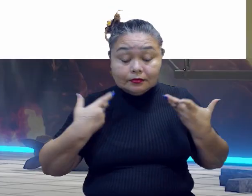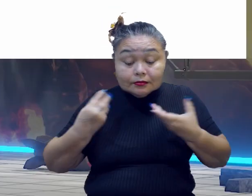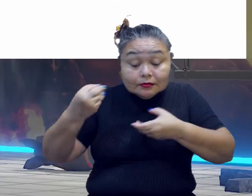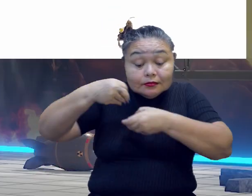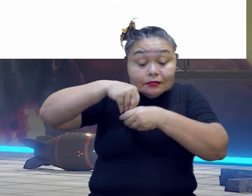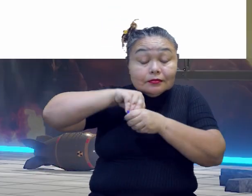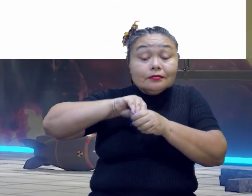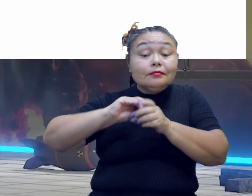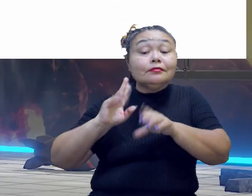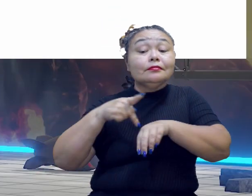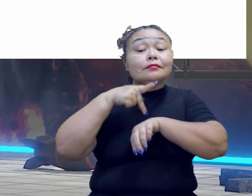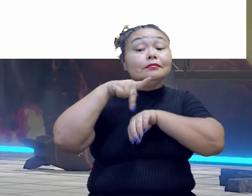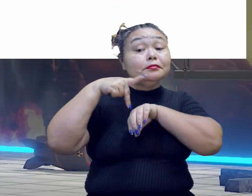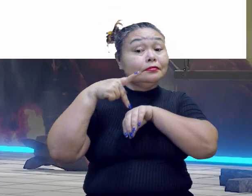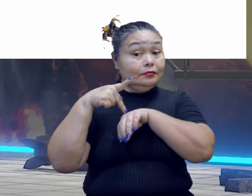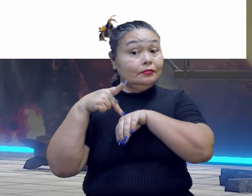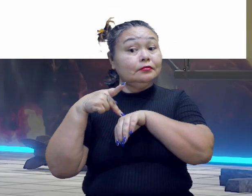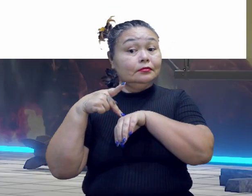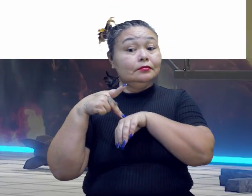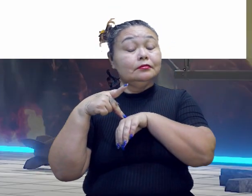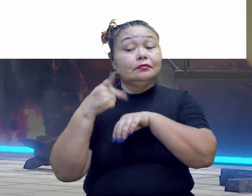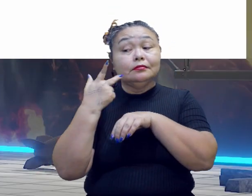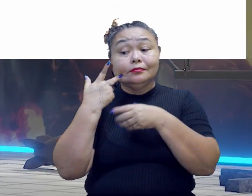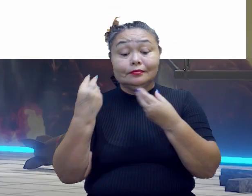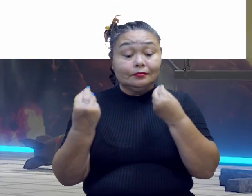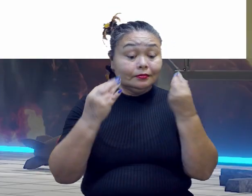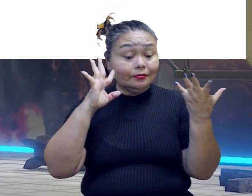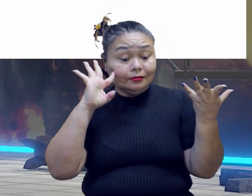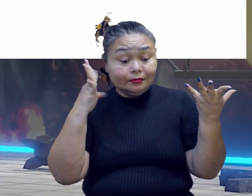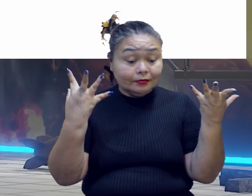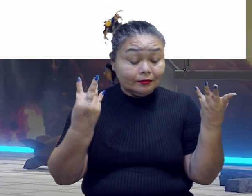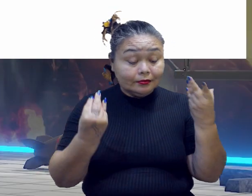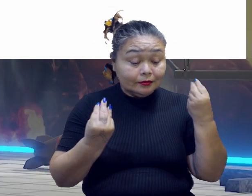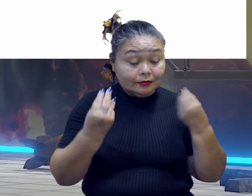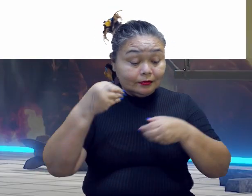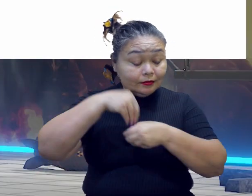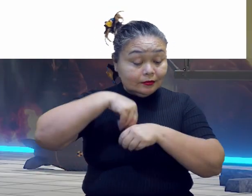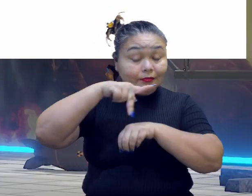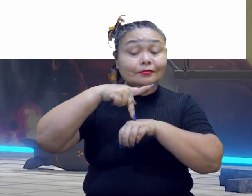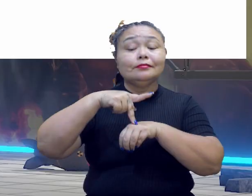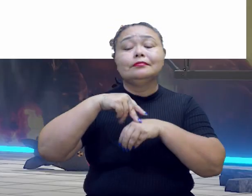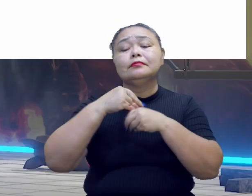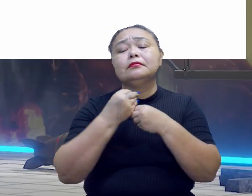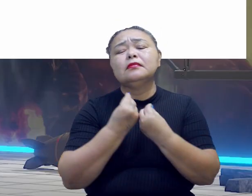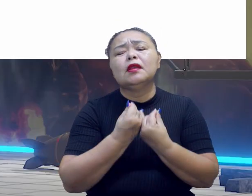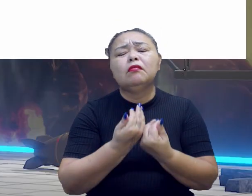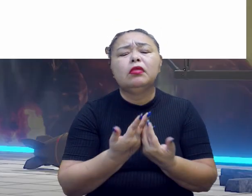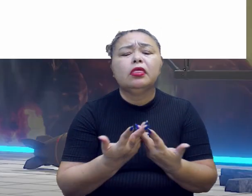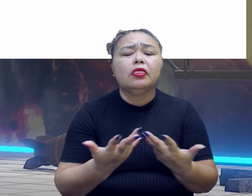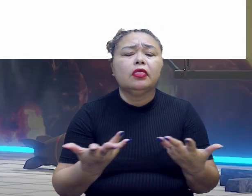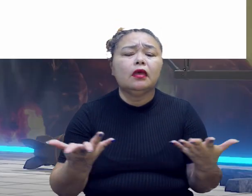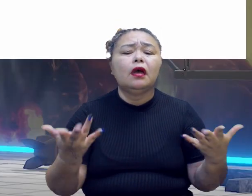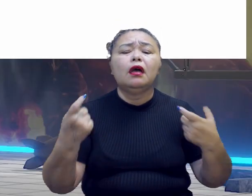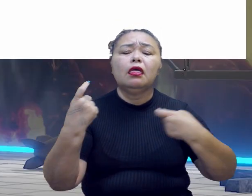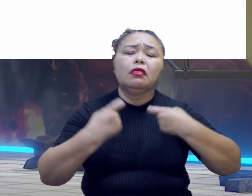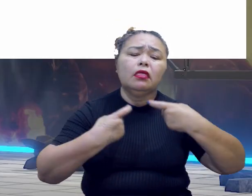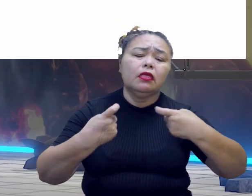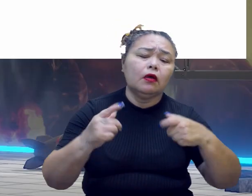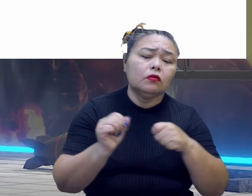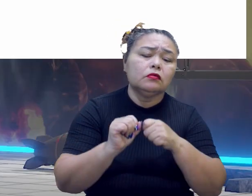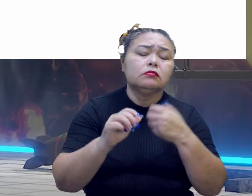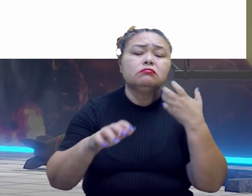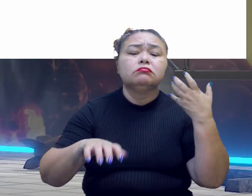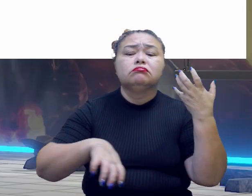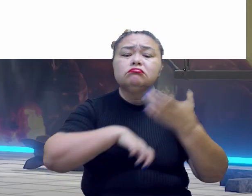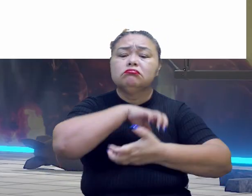resolver internamente. E essa resolução interna leva à miséria, à guerra, a